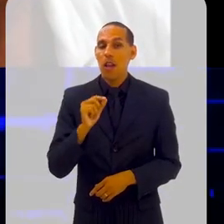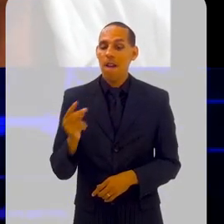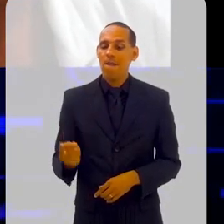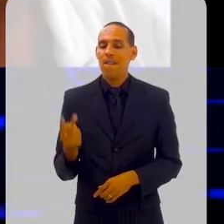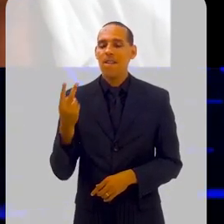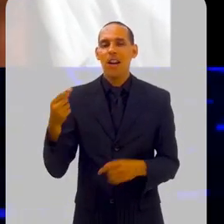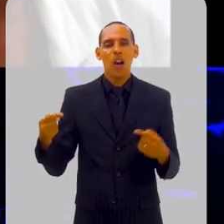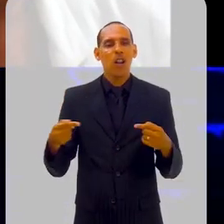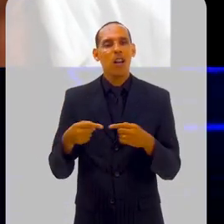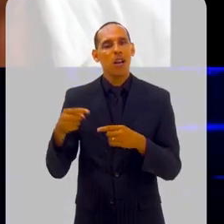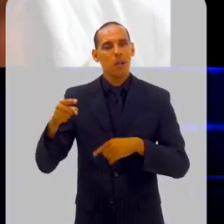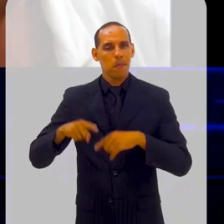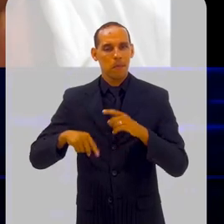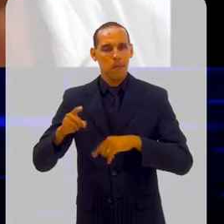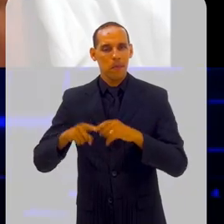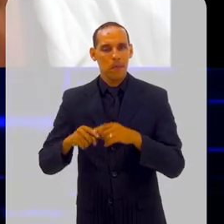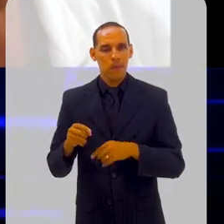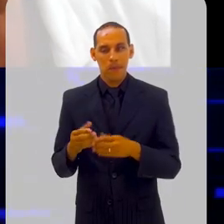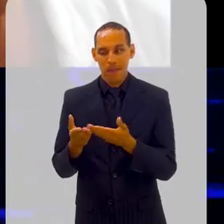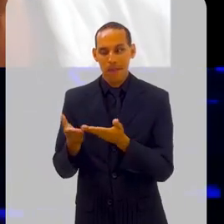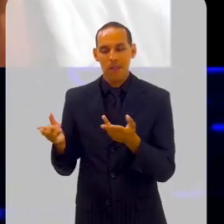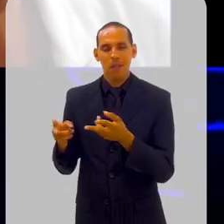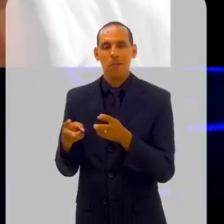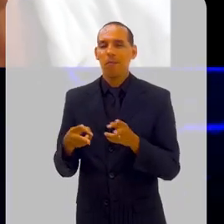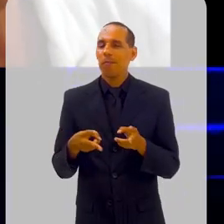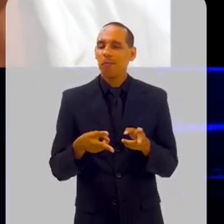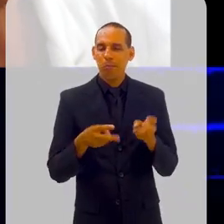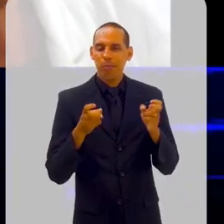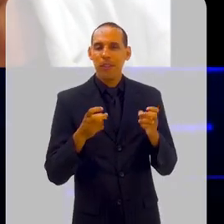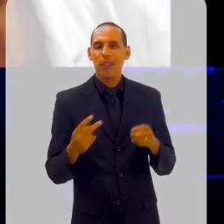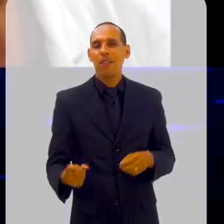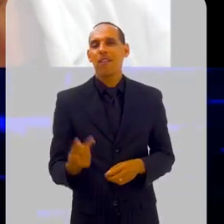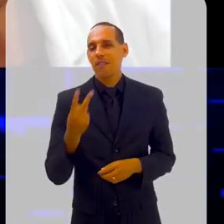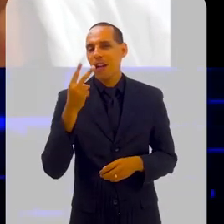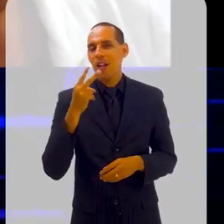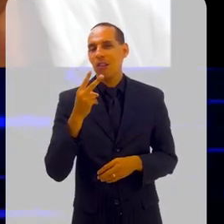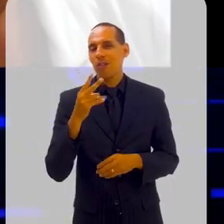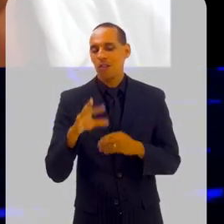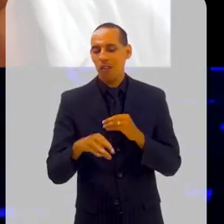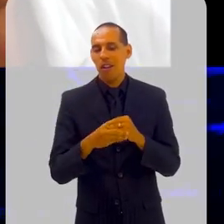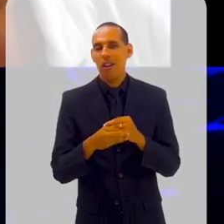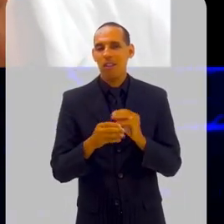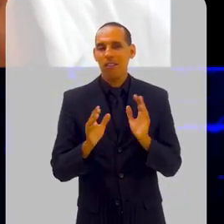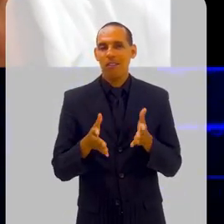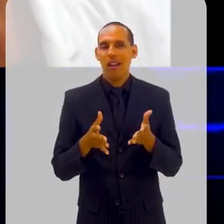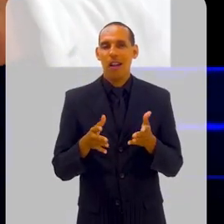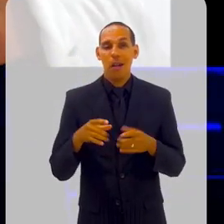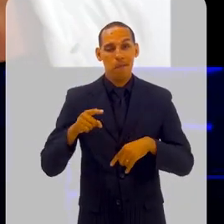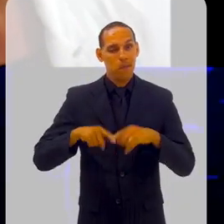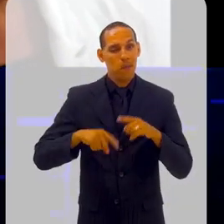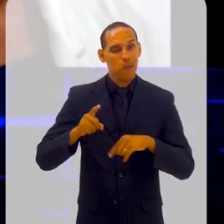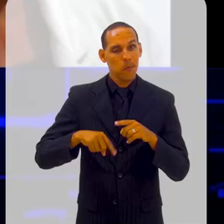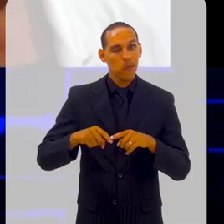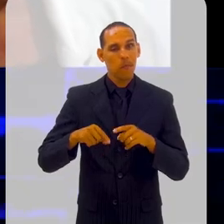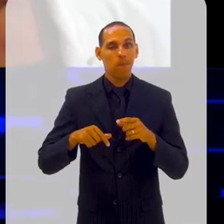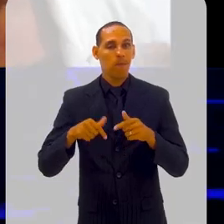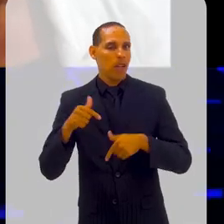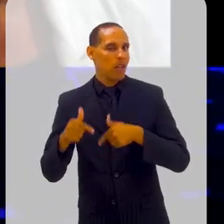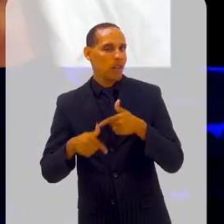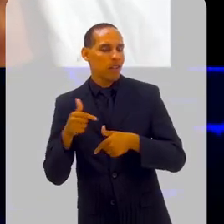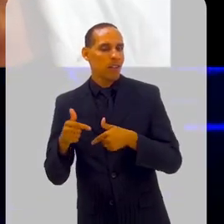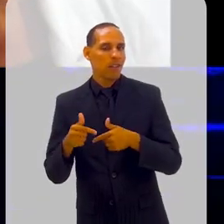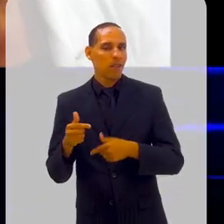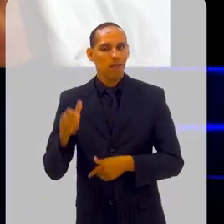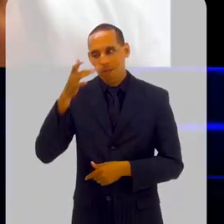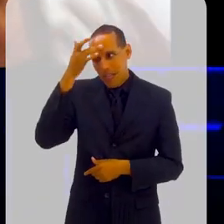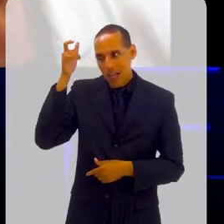é agregado a esses produtos e eles já tem essa percepção desse valor agregado né então tanto dos produtos quanto